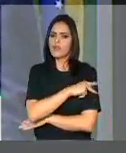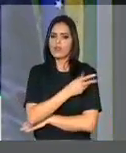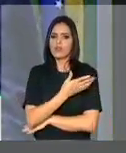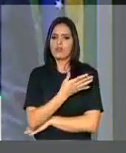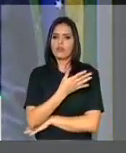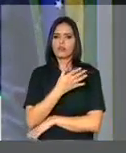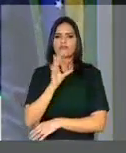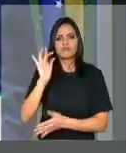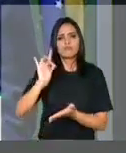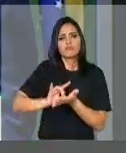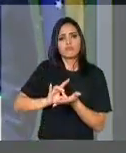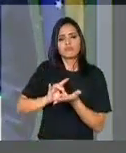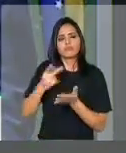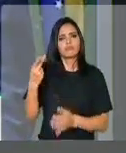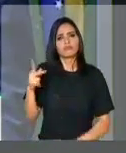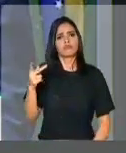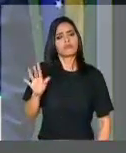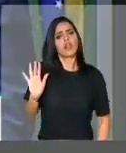dentro do seu legítimo